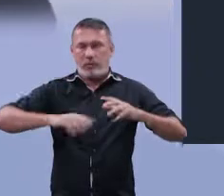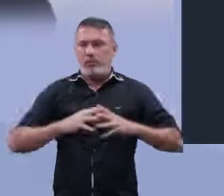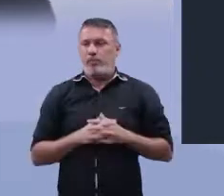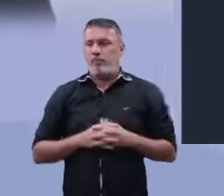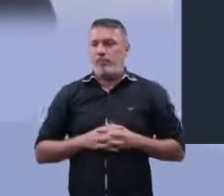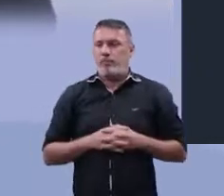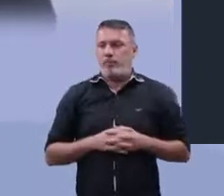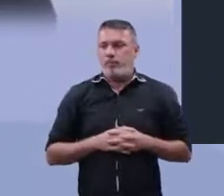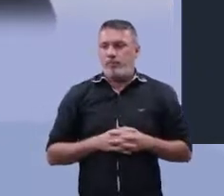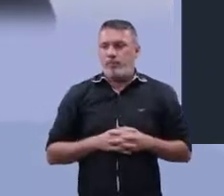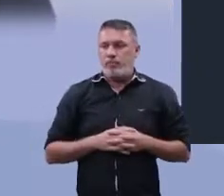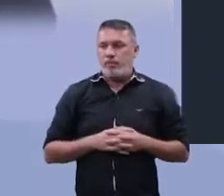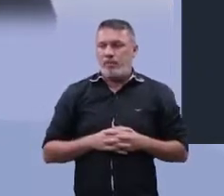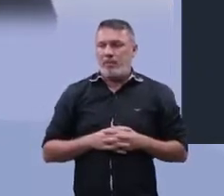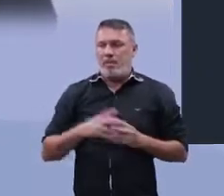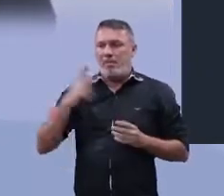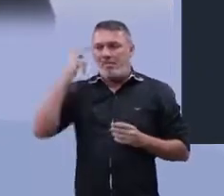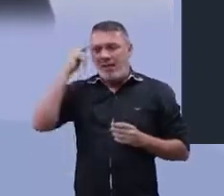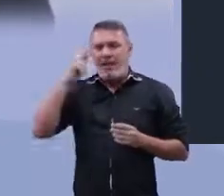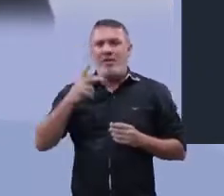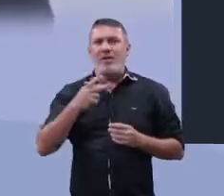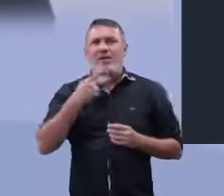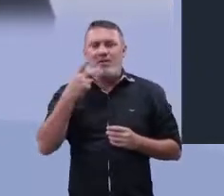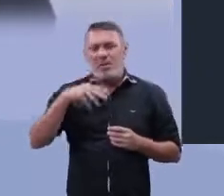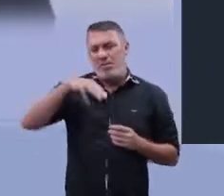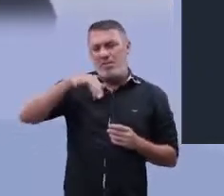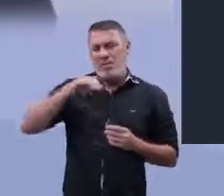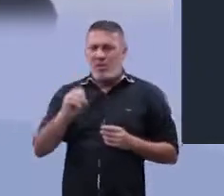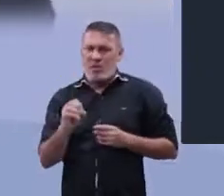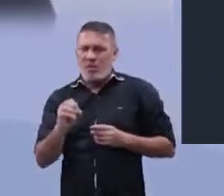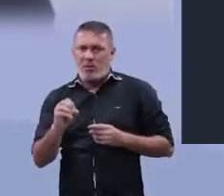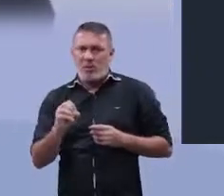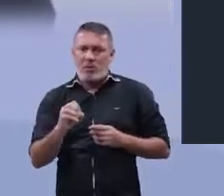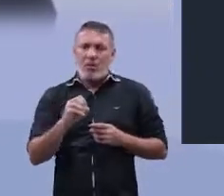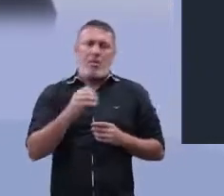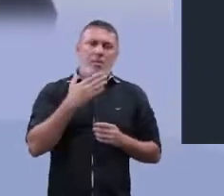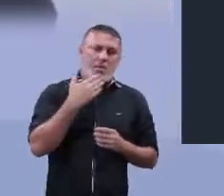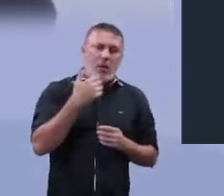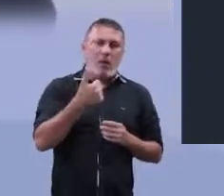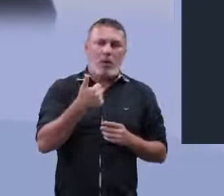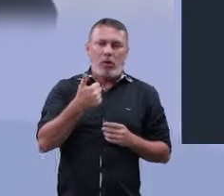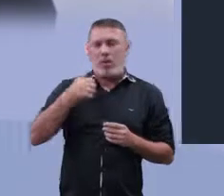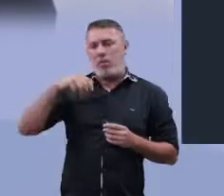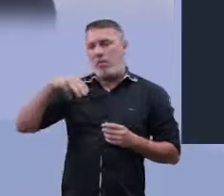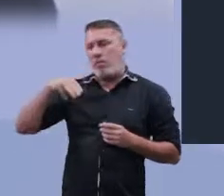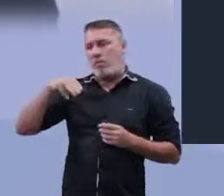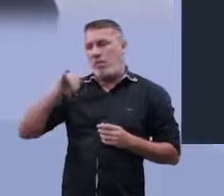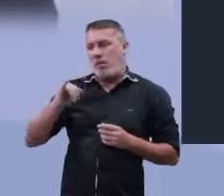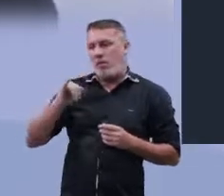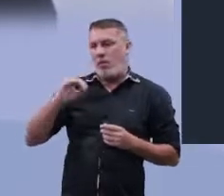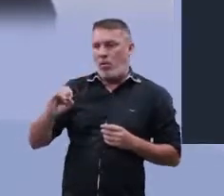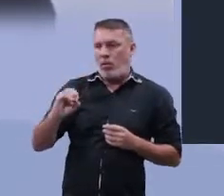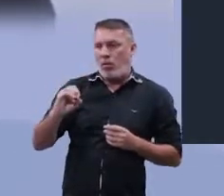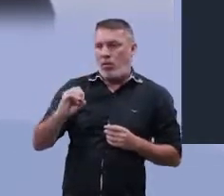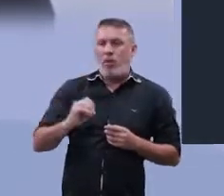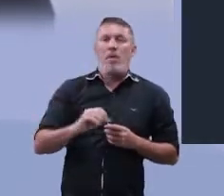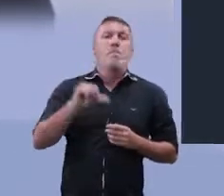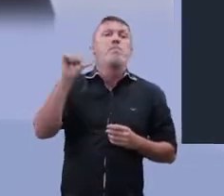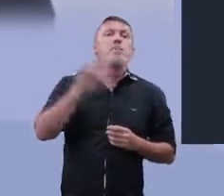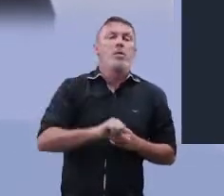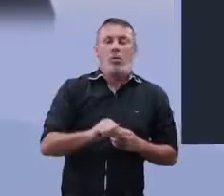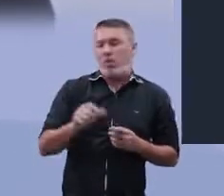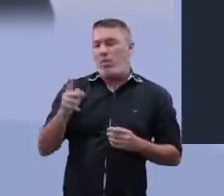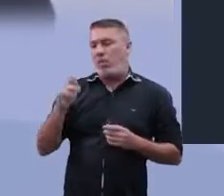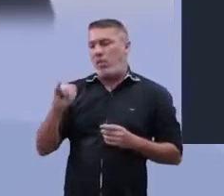analisa. Para dizer em milho, dizem mio. Para melhor, dizem mió. Para